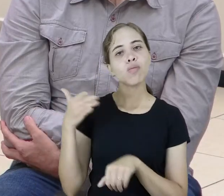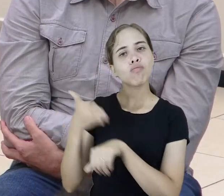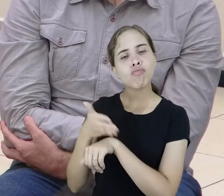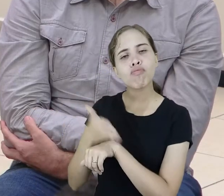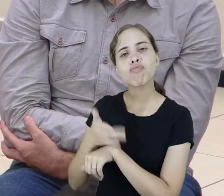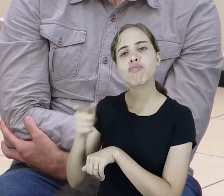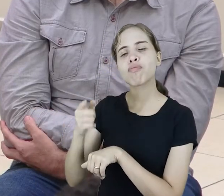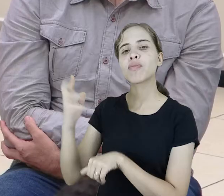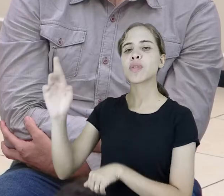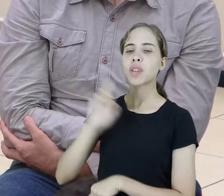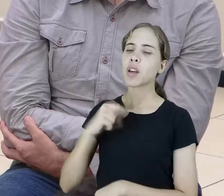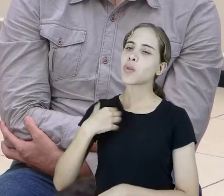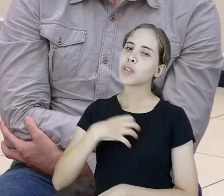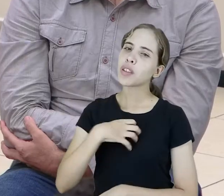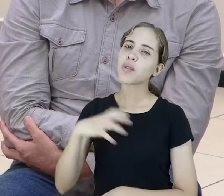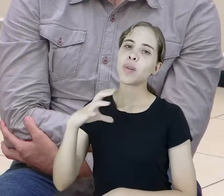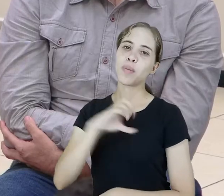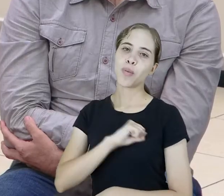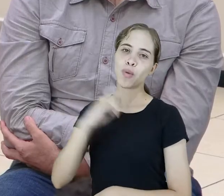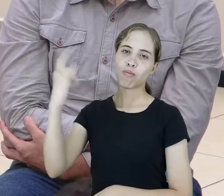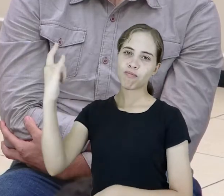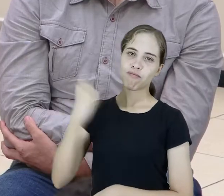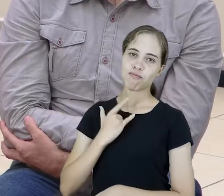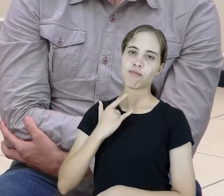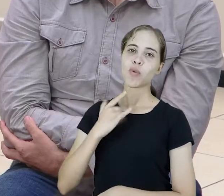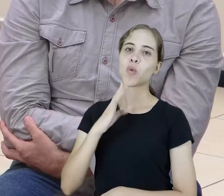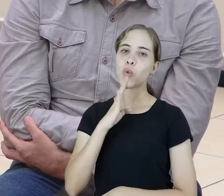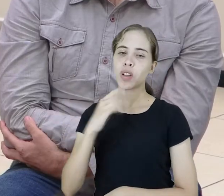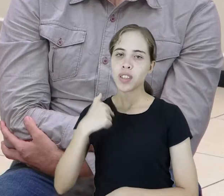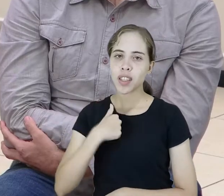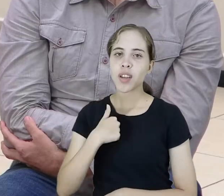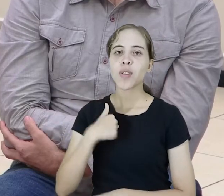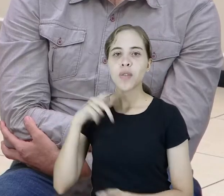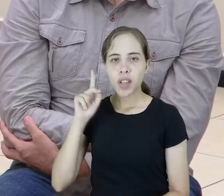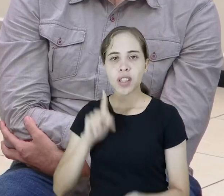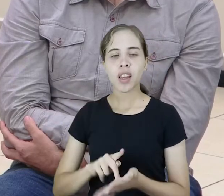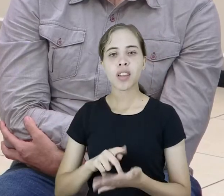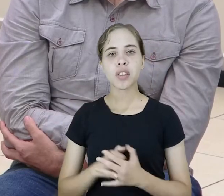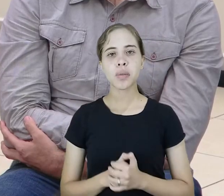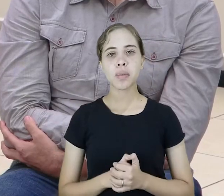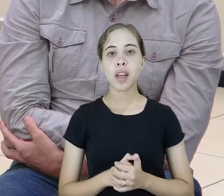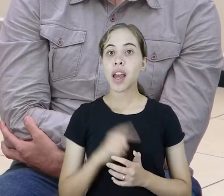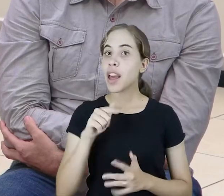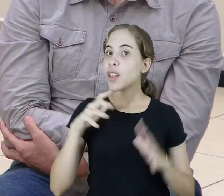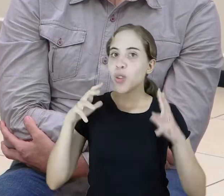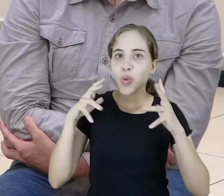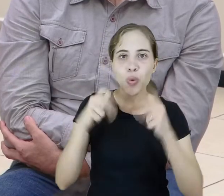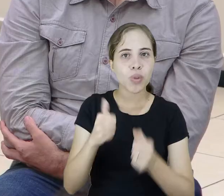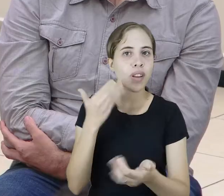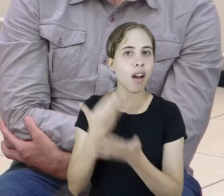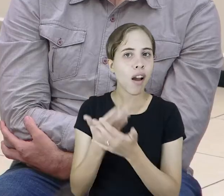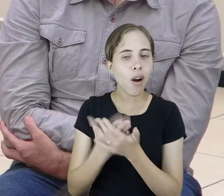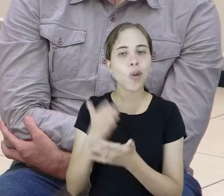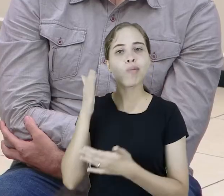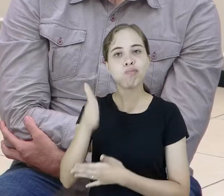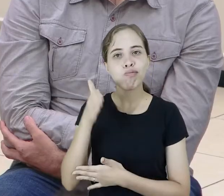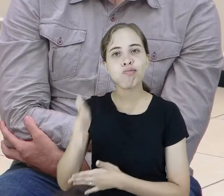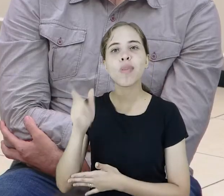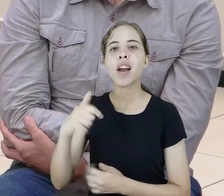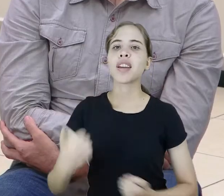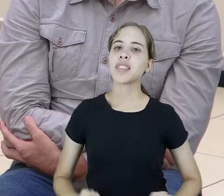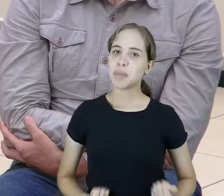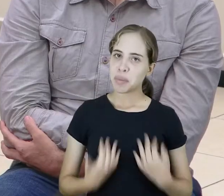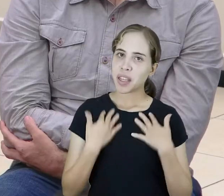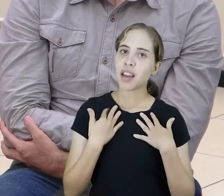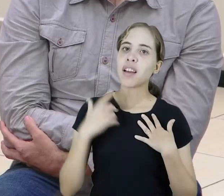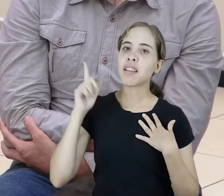amor dele, e que ele realmente me conhece, e que todas as aulas realmente são inspiradas, e é